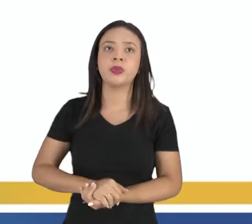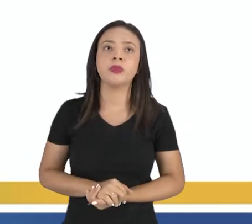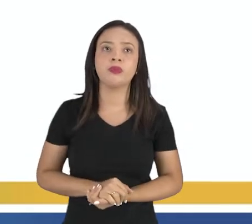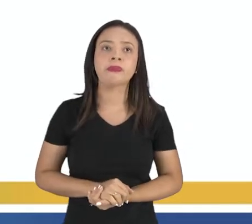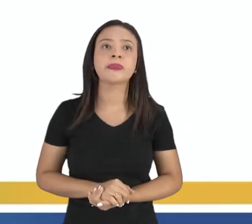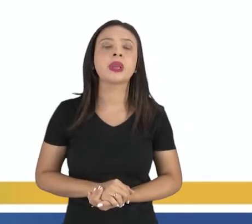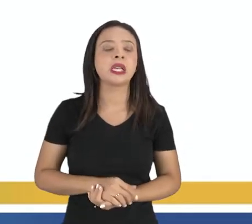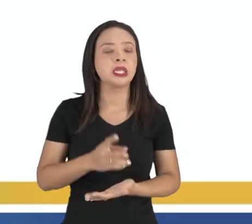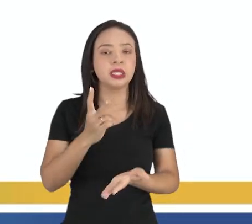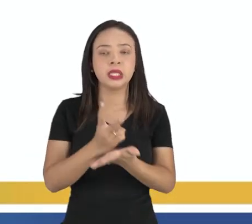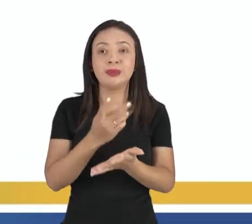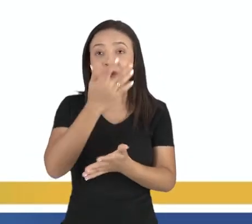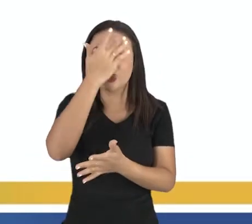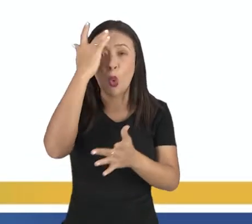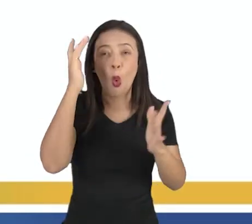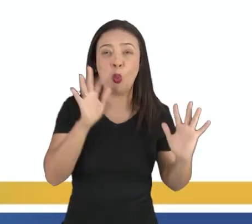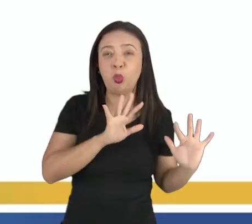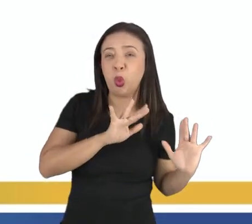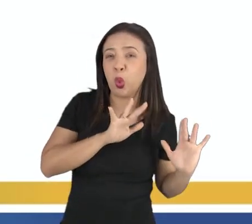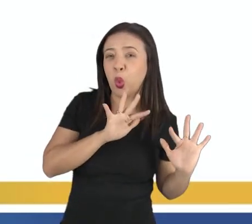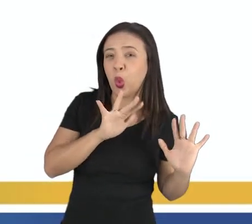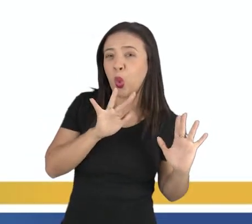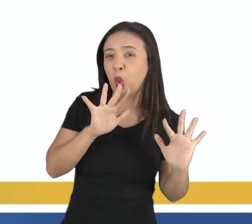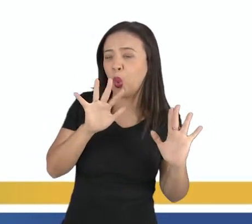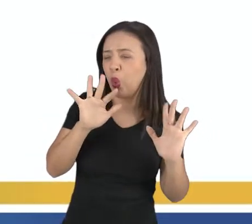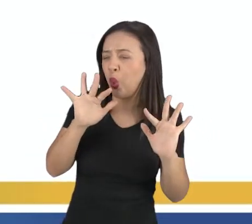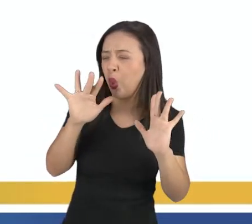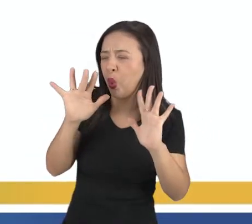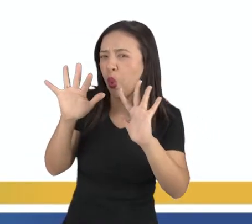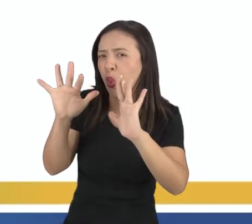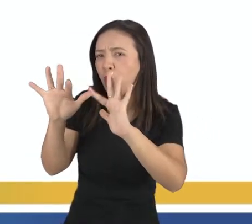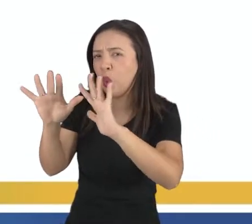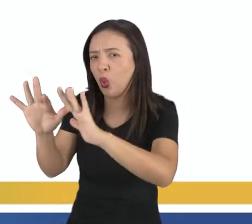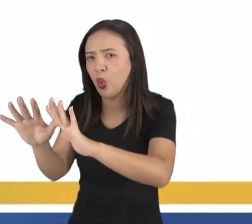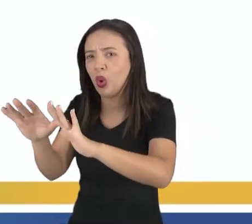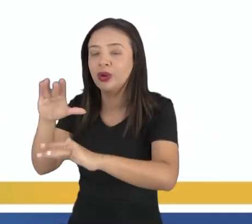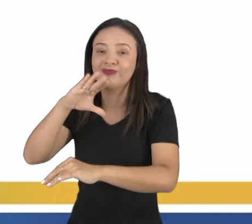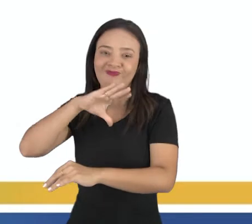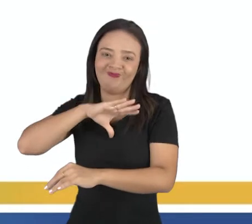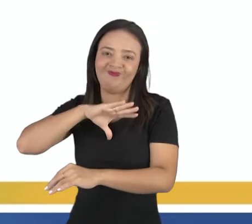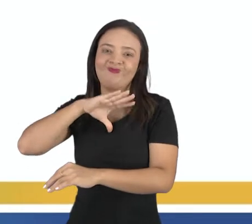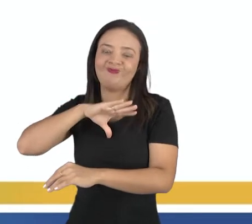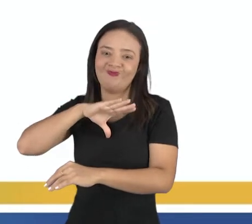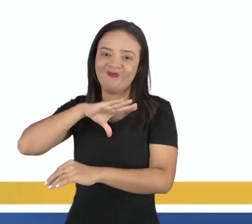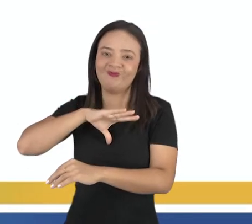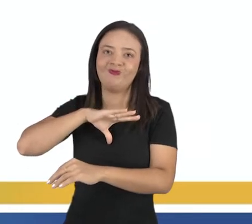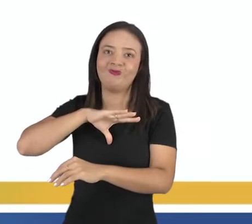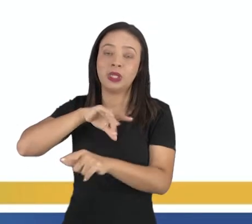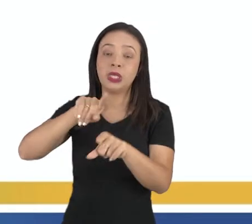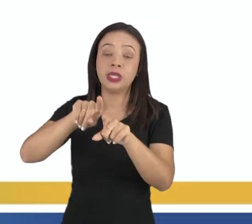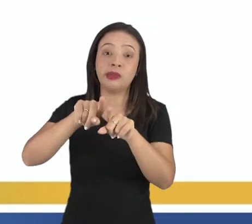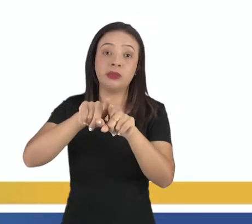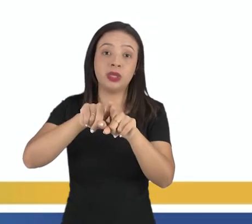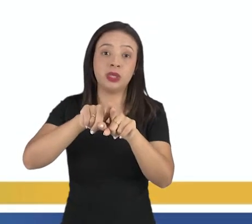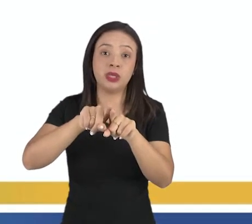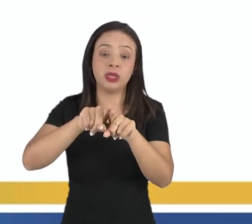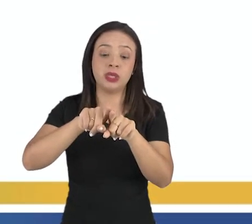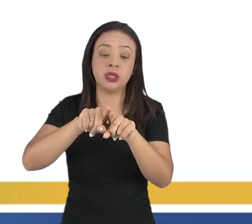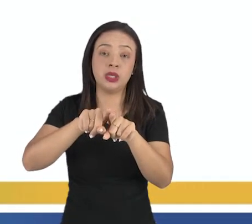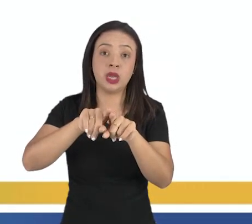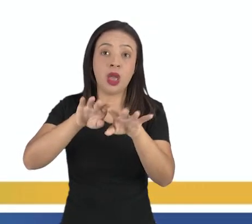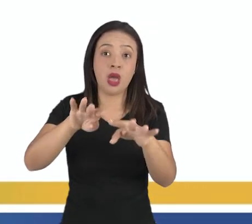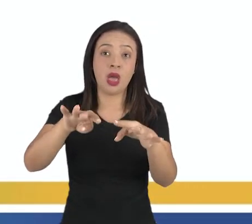a migração em massa da população do campo para as cidades, além de atrair essa